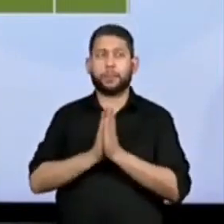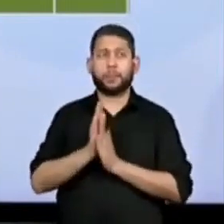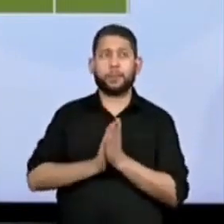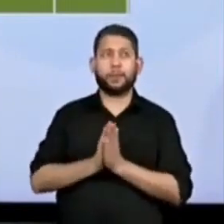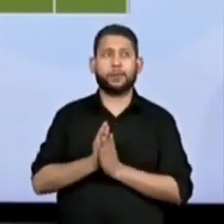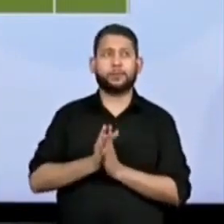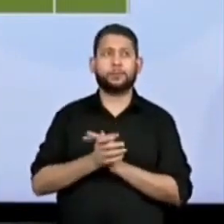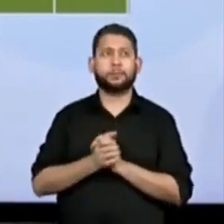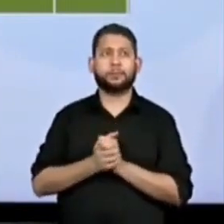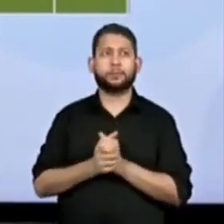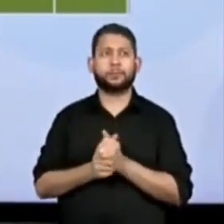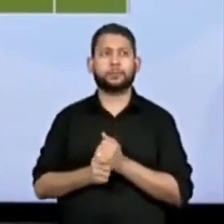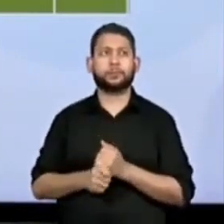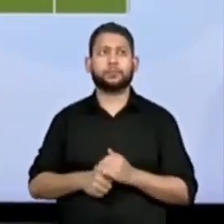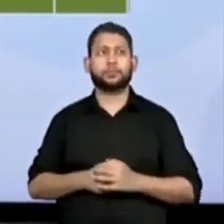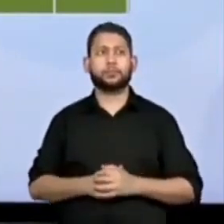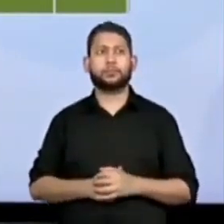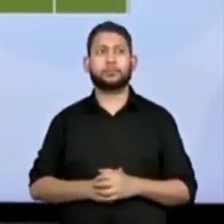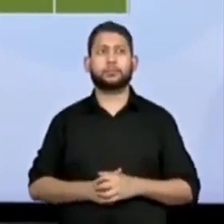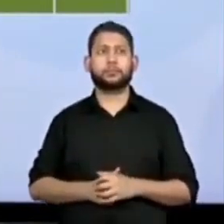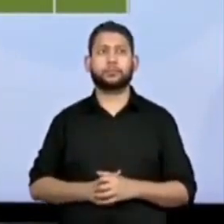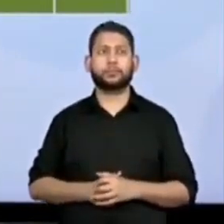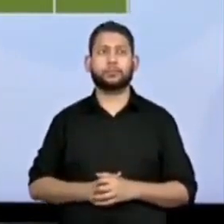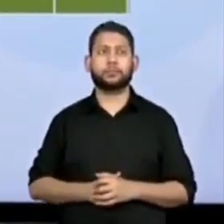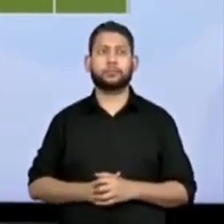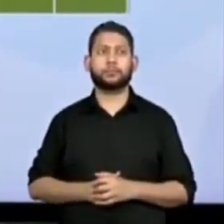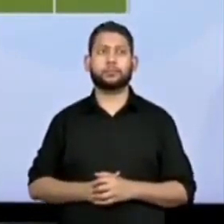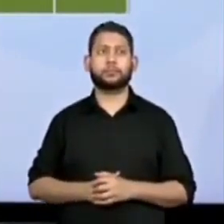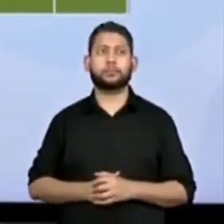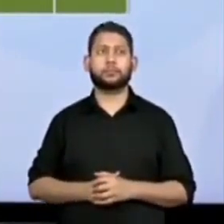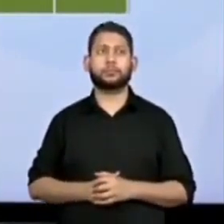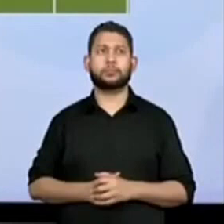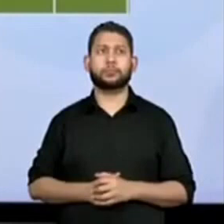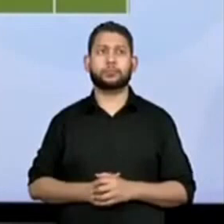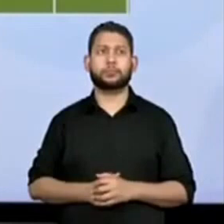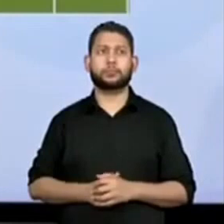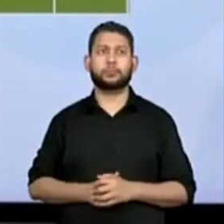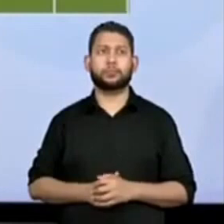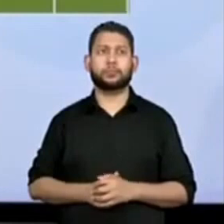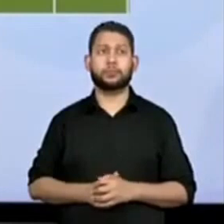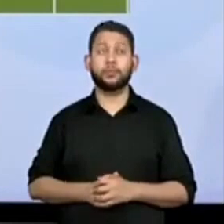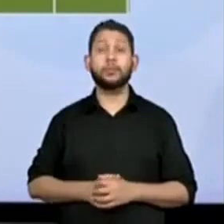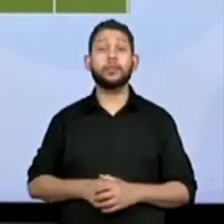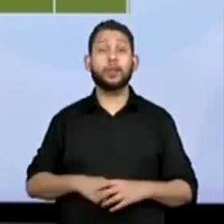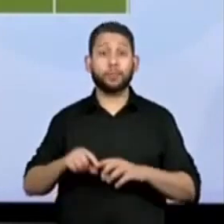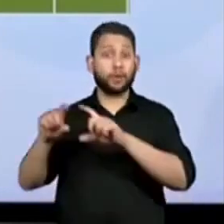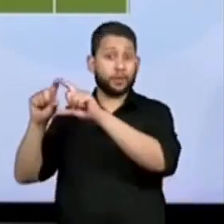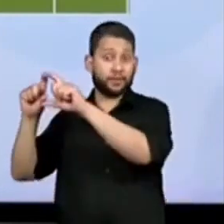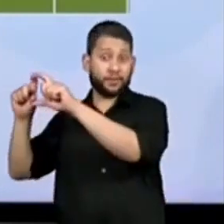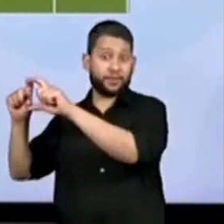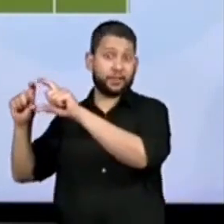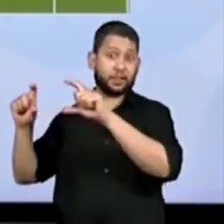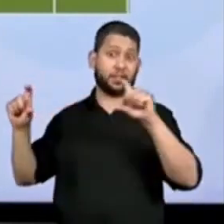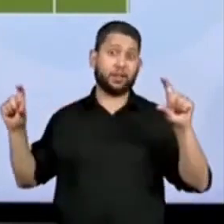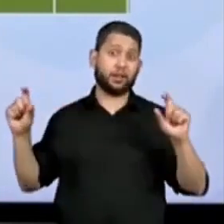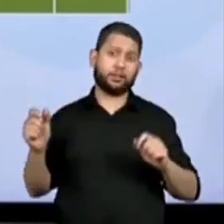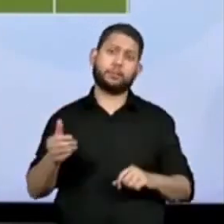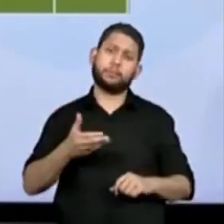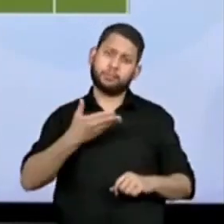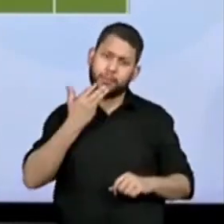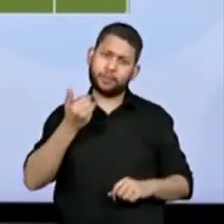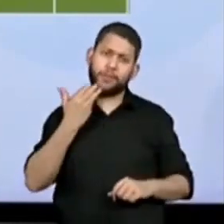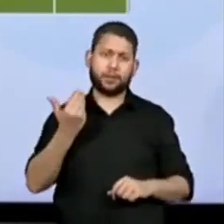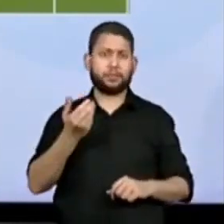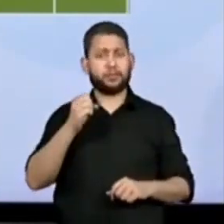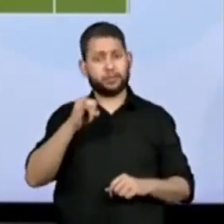tivermos vou trocar a cor da caneta para destacar olha lembra das fileiras é muito mais fácil Se vocês